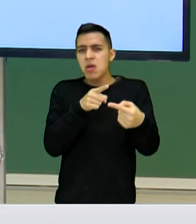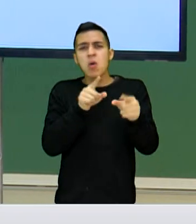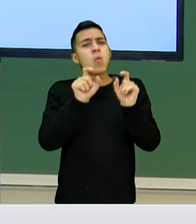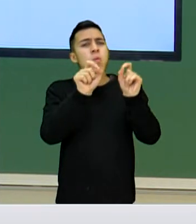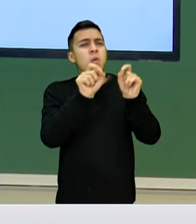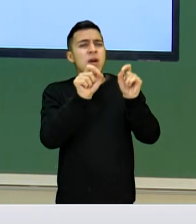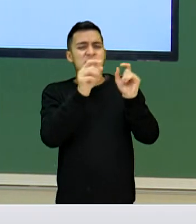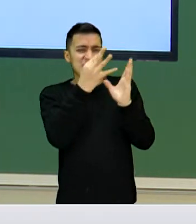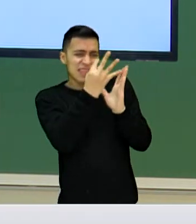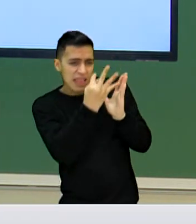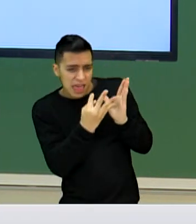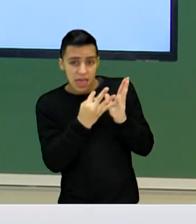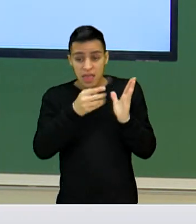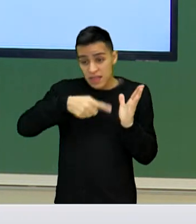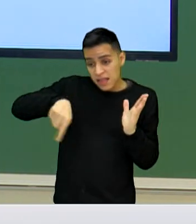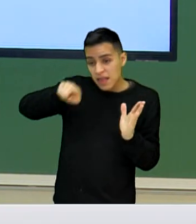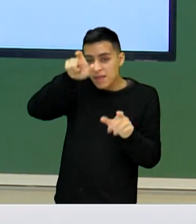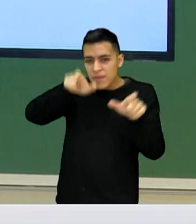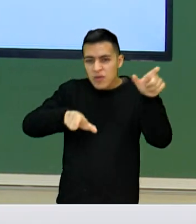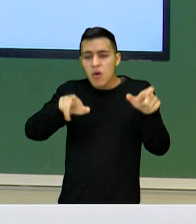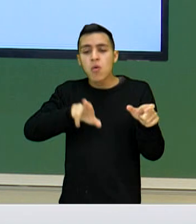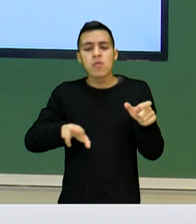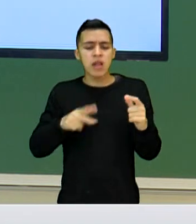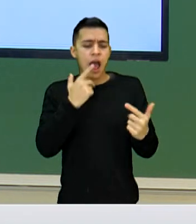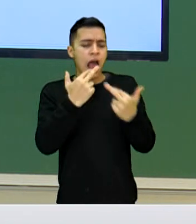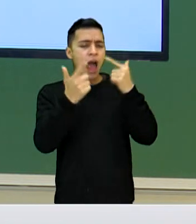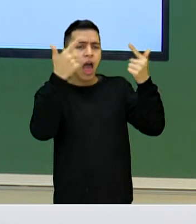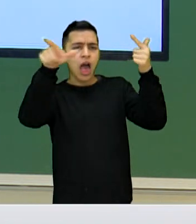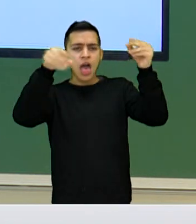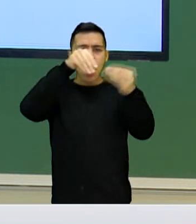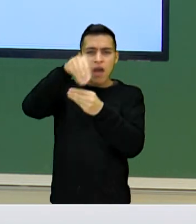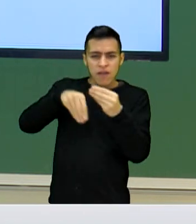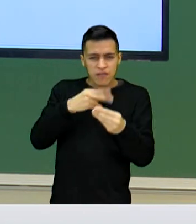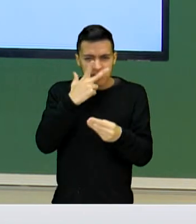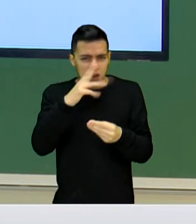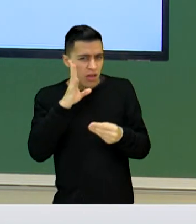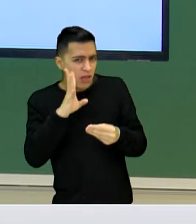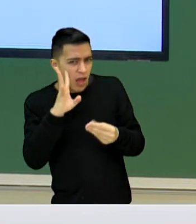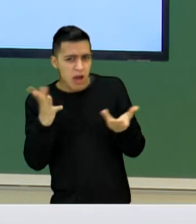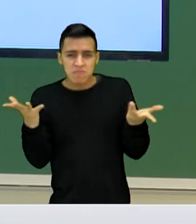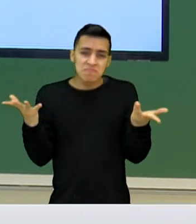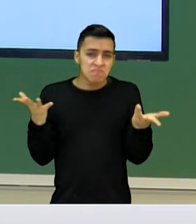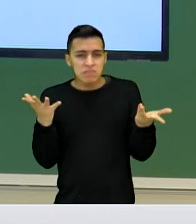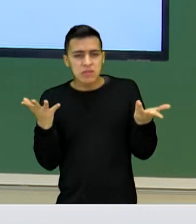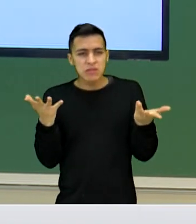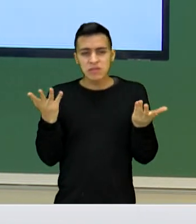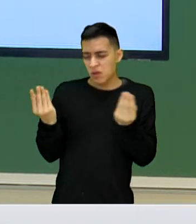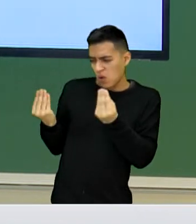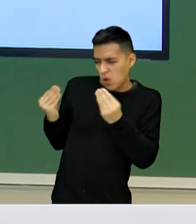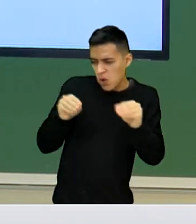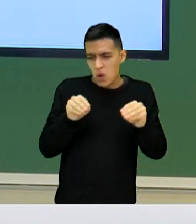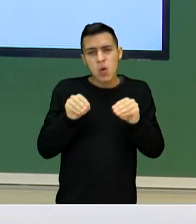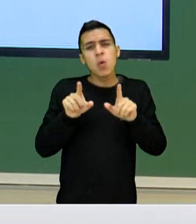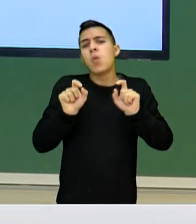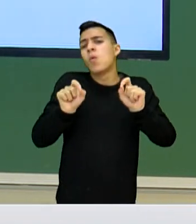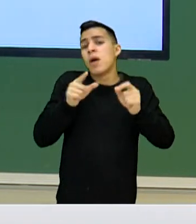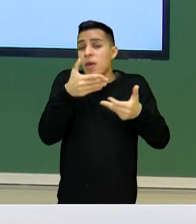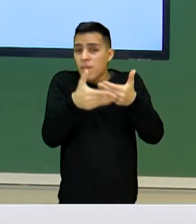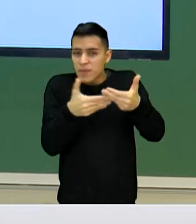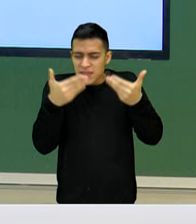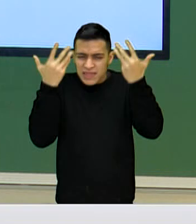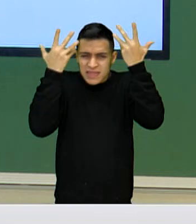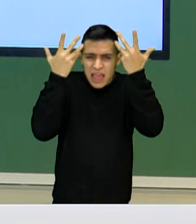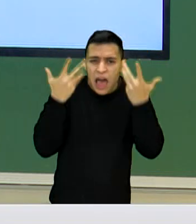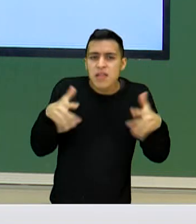os textos, que as pessoas fiquem usando estrangeirismos? Você acha isso legal ou não? Né? Eu coloquei aqui para você, é um processo